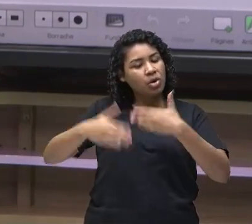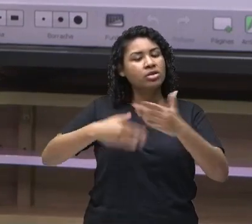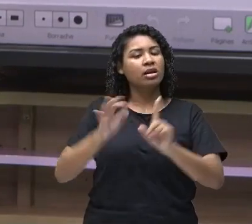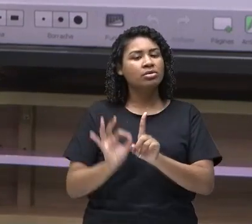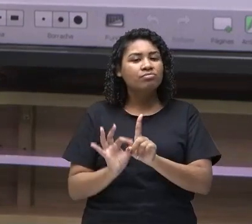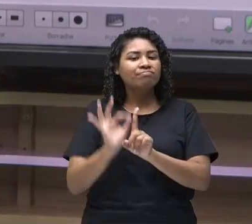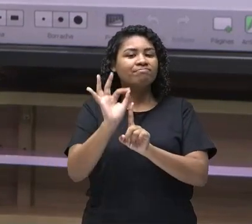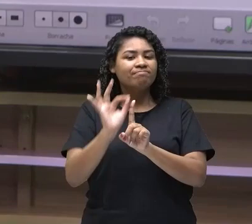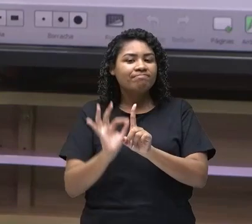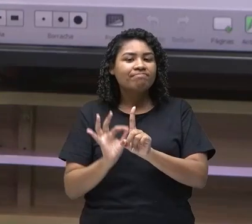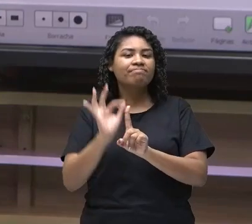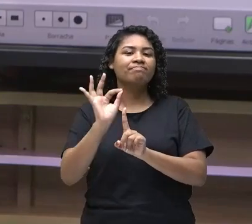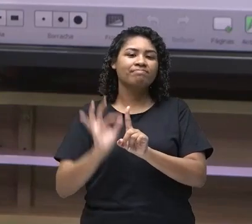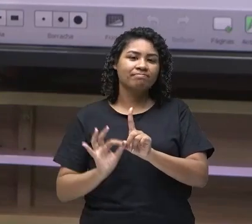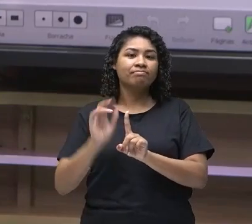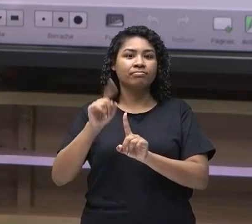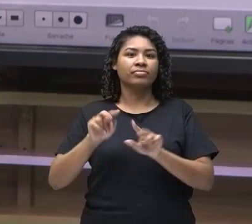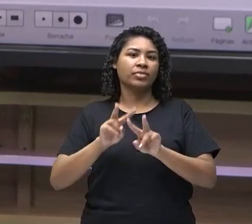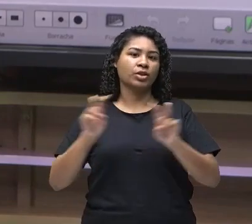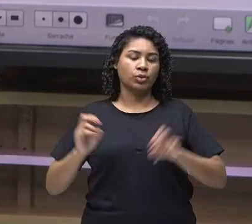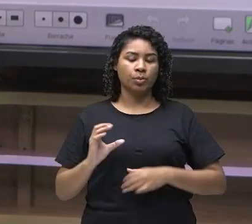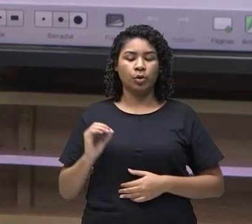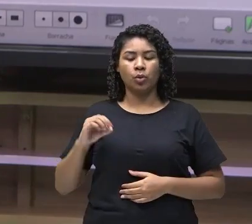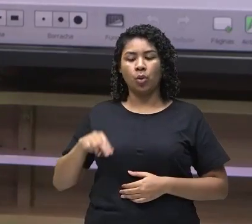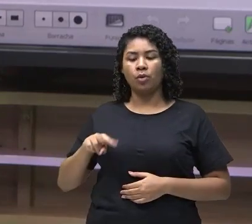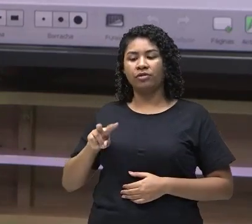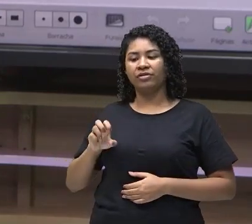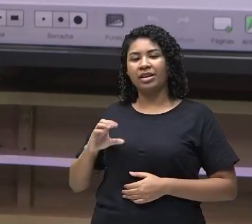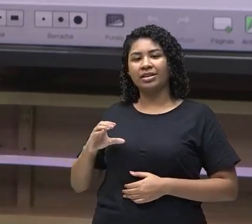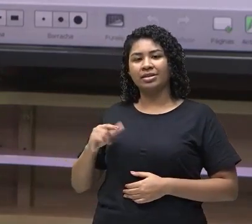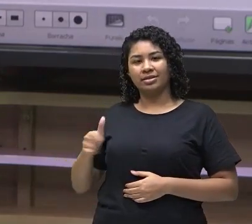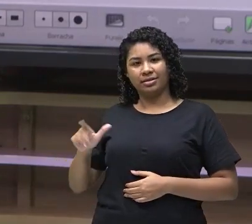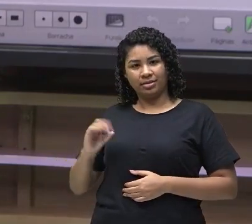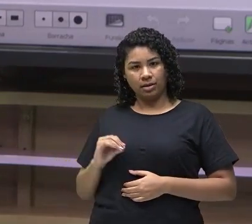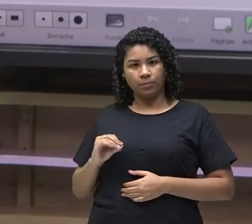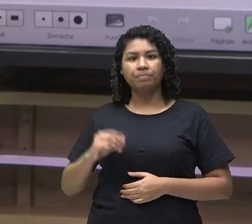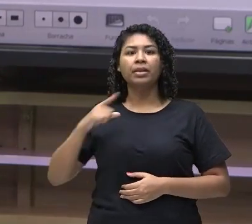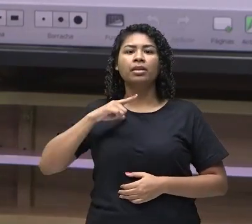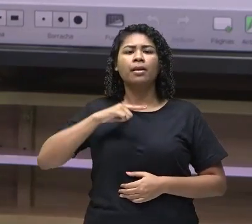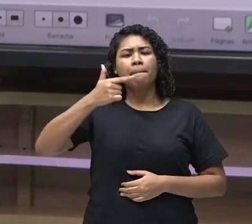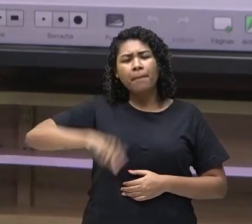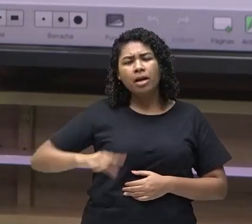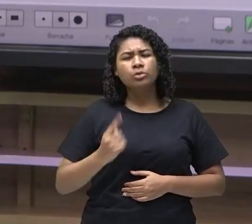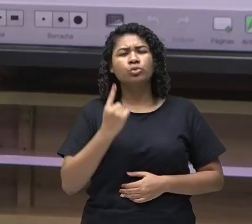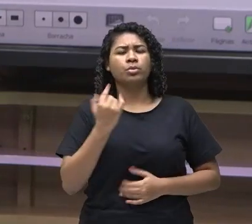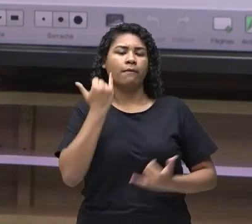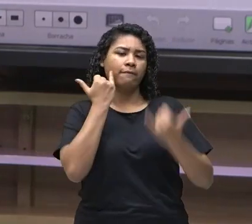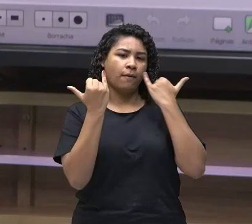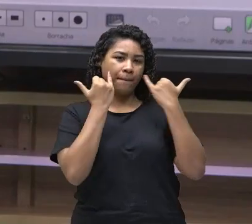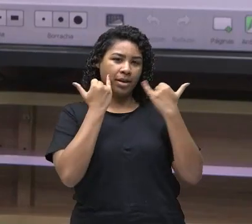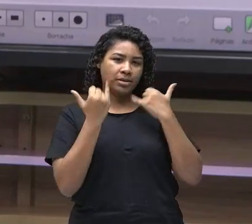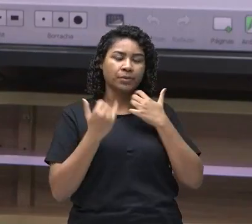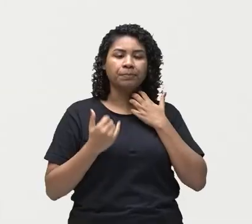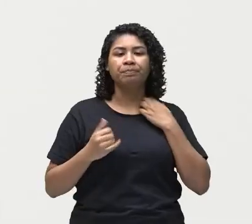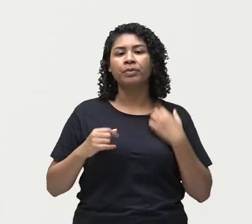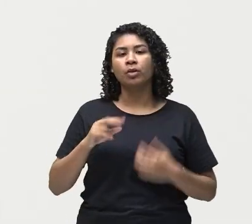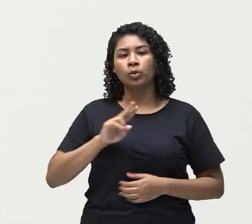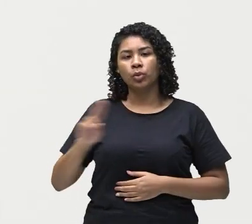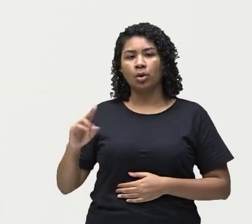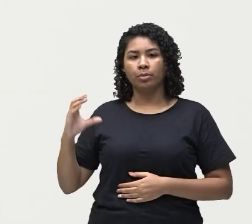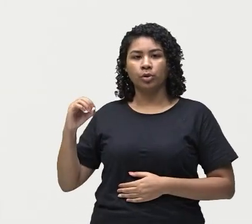está relacionado com a convecção E aí temos mais uma informação a convecção ela vai